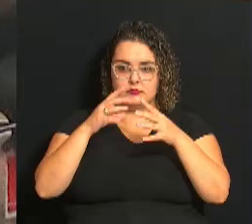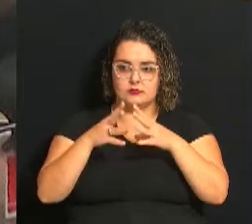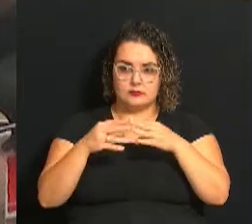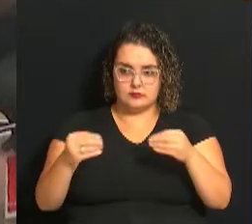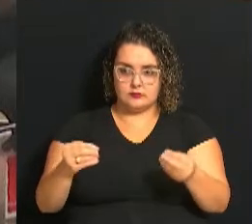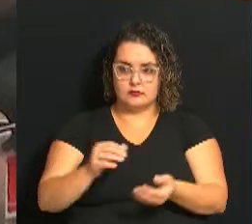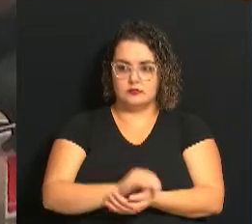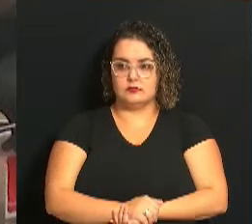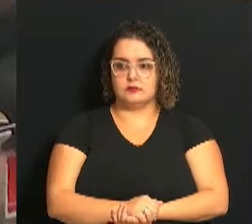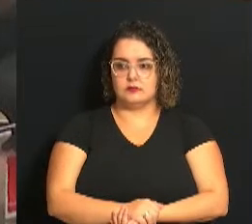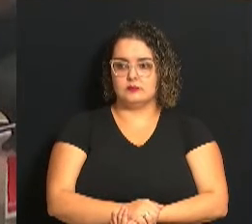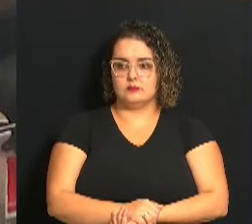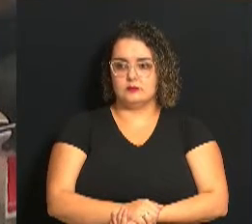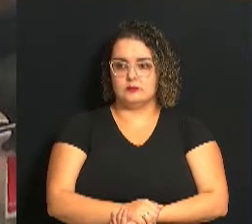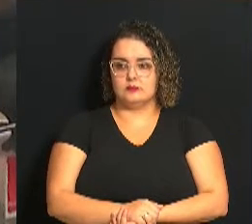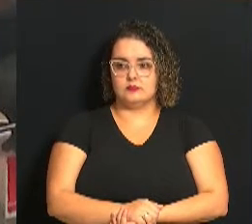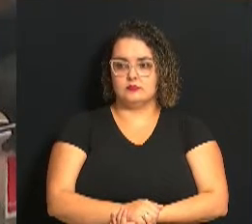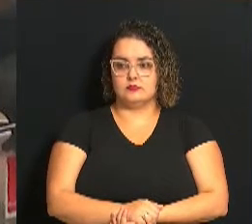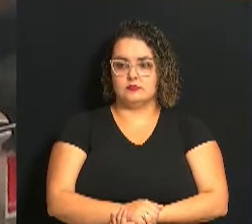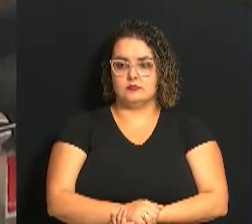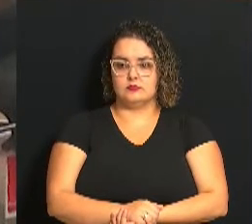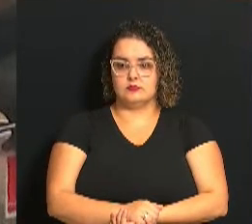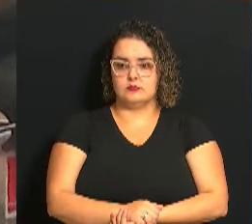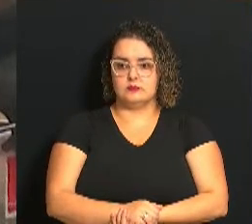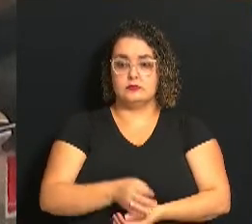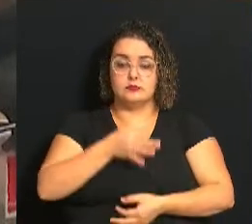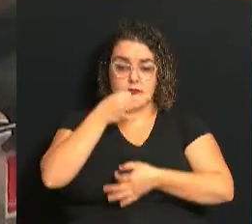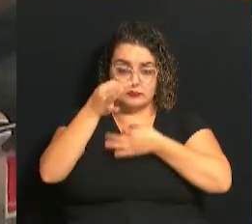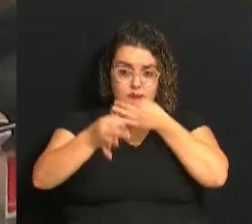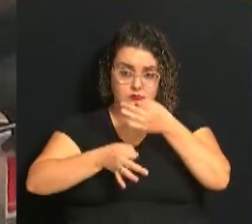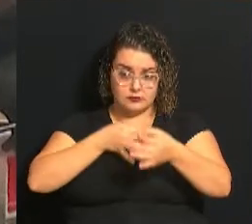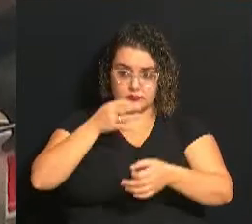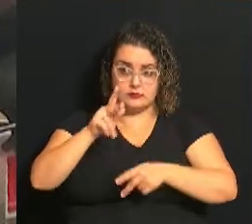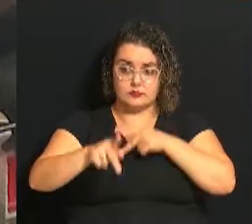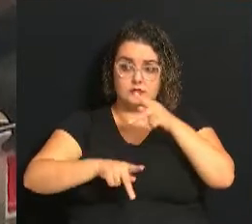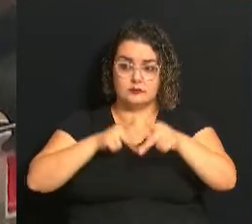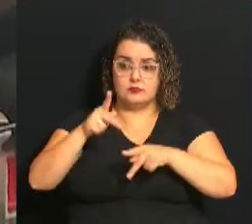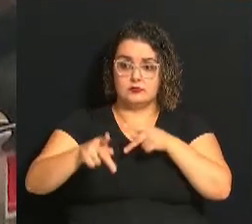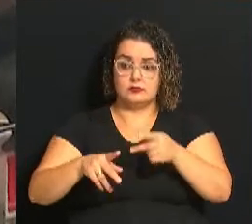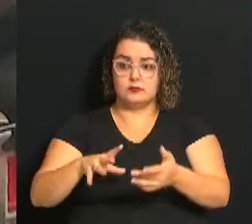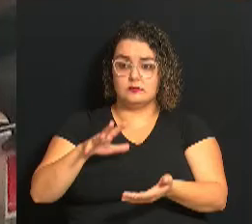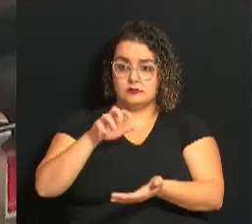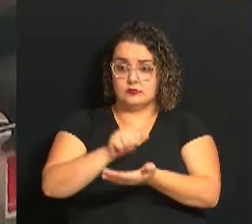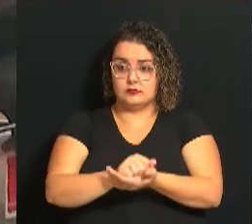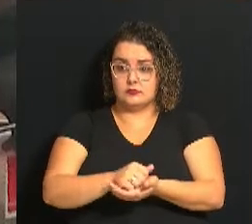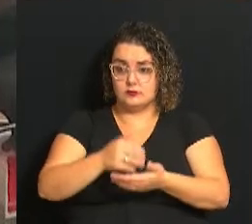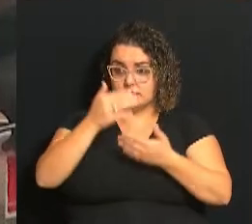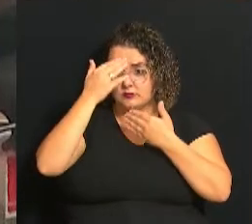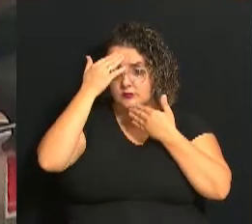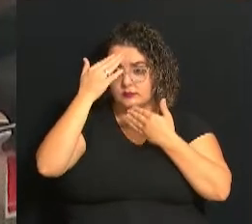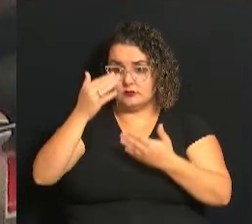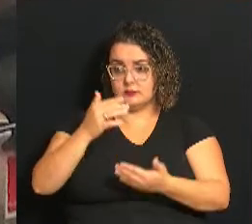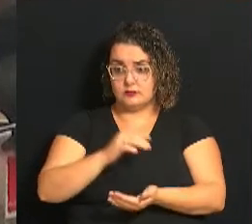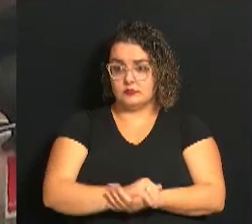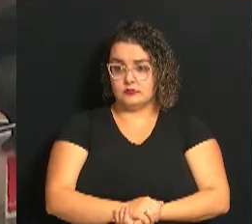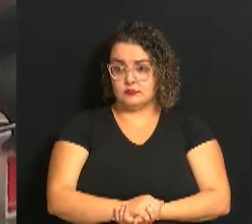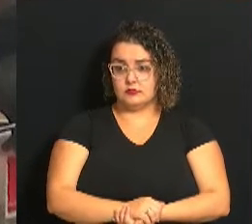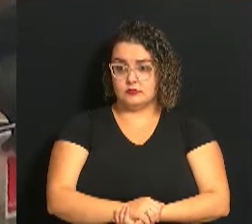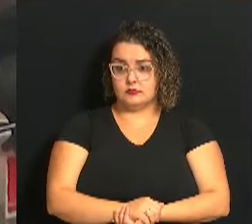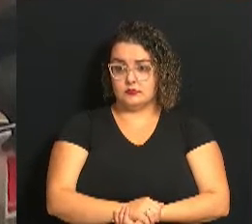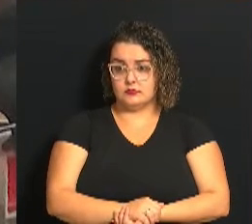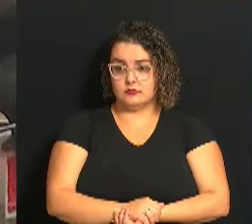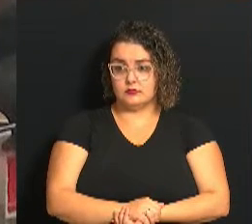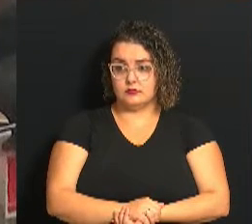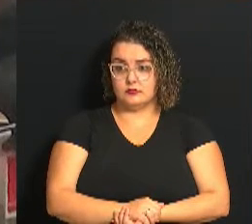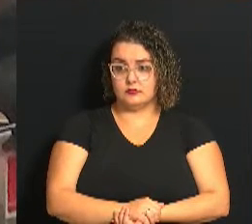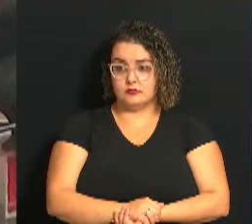tá? A opinião da população foi registrada. Eu agradeço mais uma vez, deixa eu pegar aqui para não esquecer de ninguém,